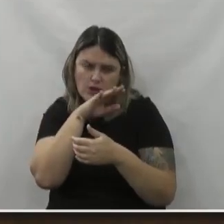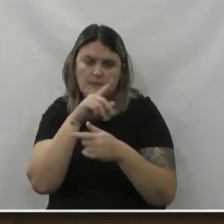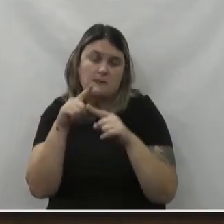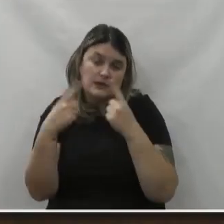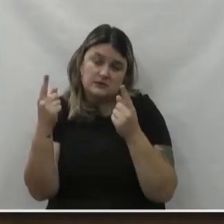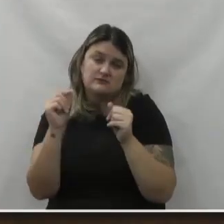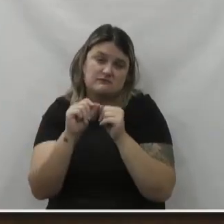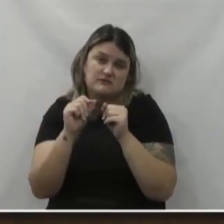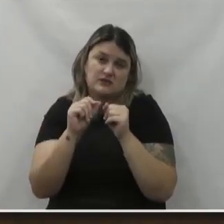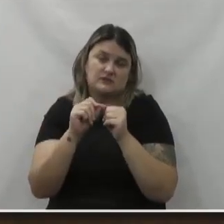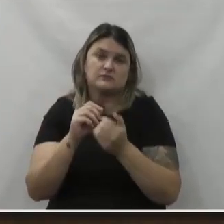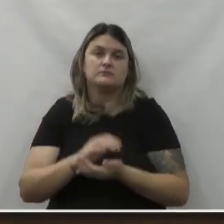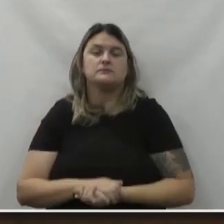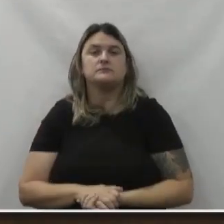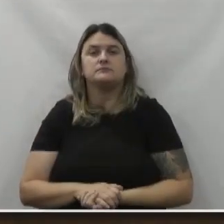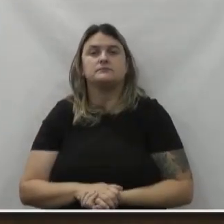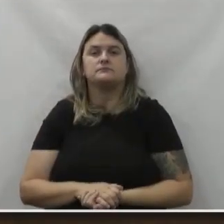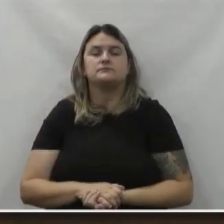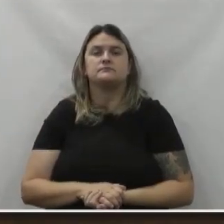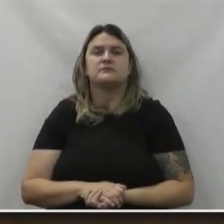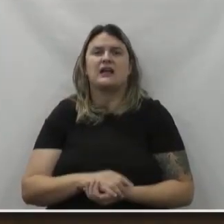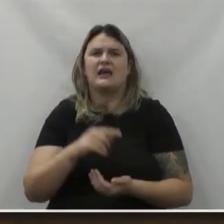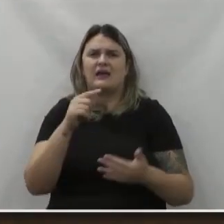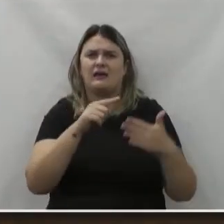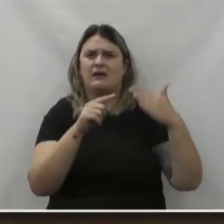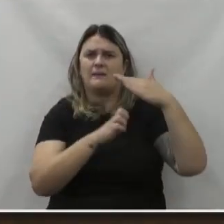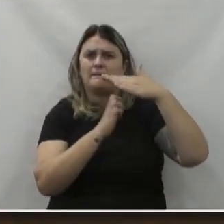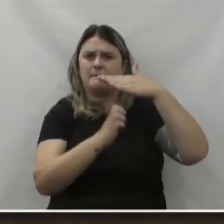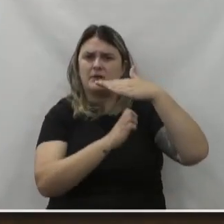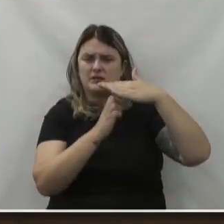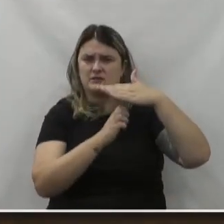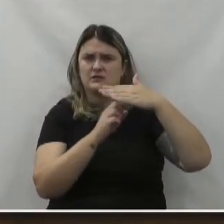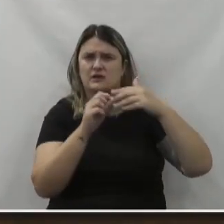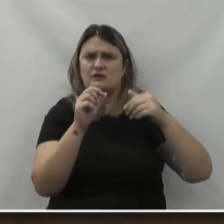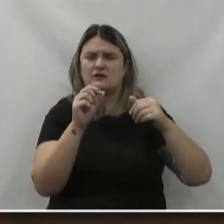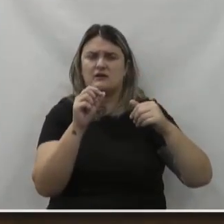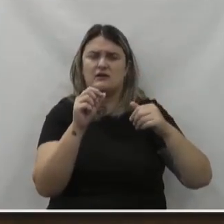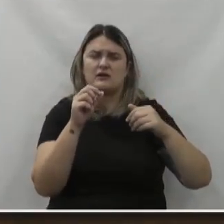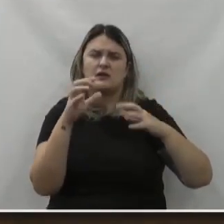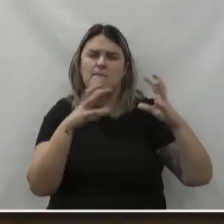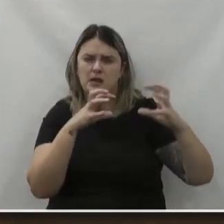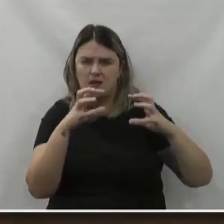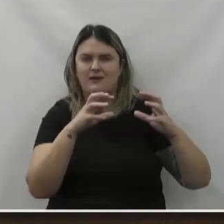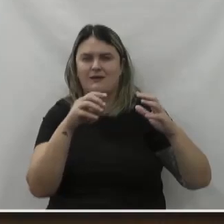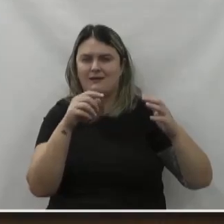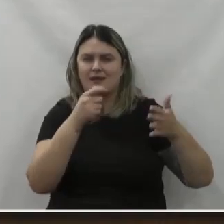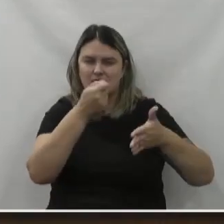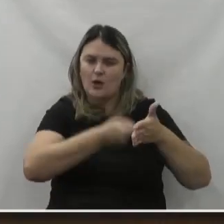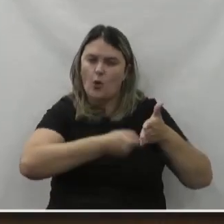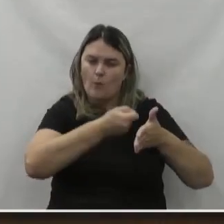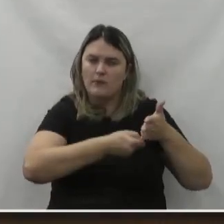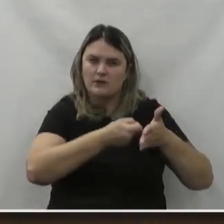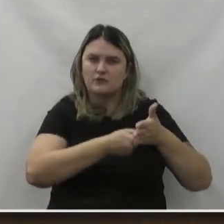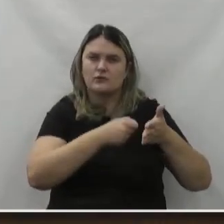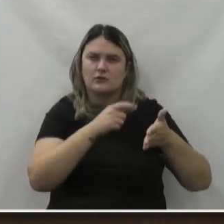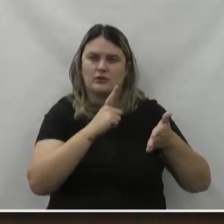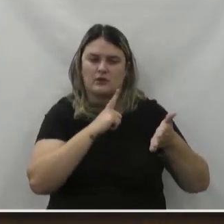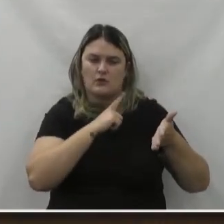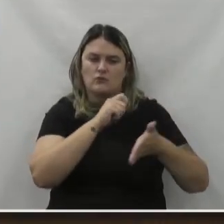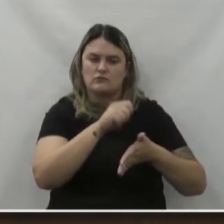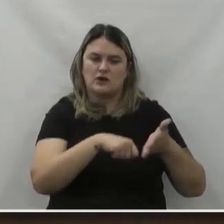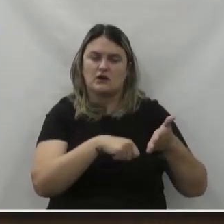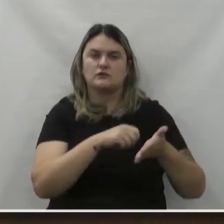É um contrato emergencial. Essa empresa que está brigando aí, que é a Hiperfocus aí, que tem o contrato e está